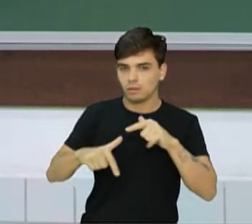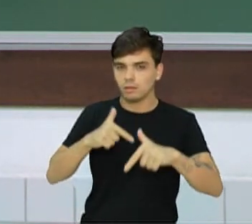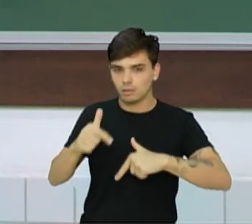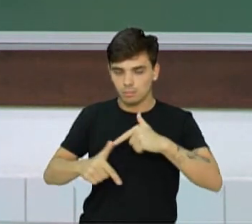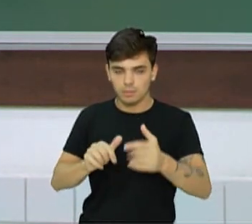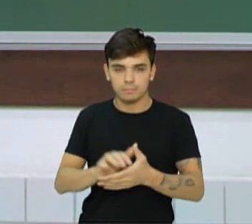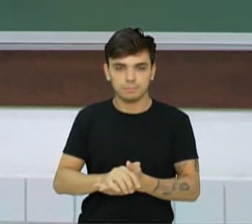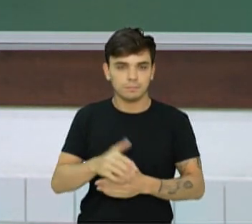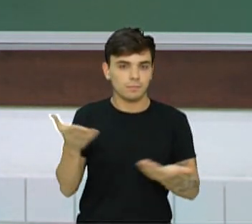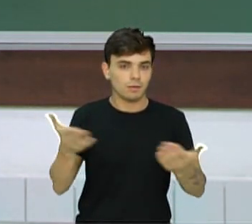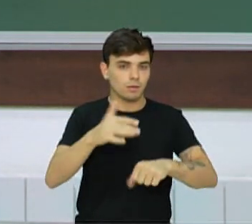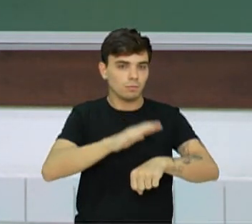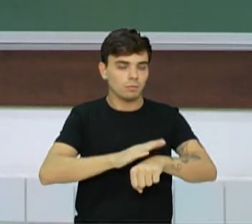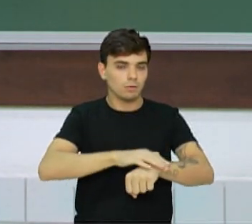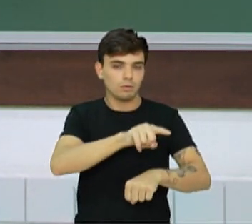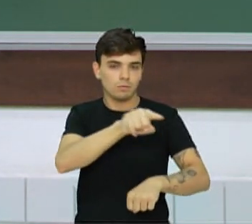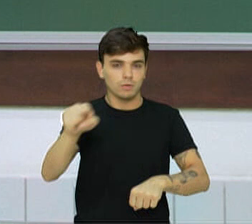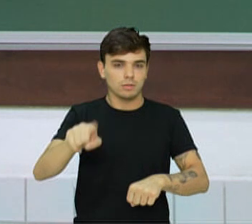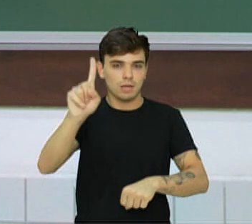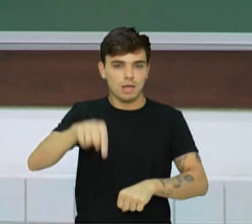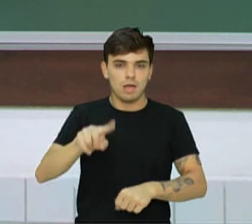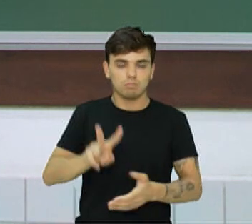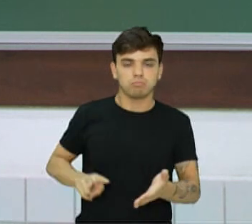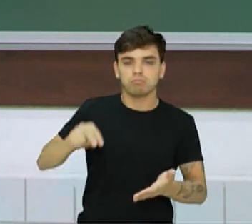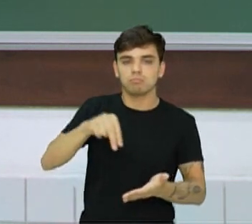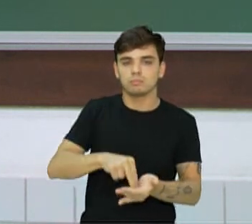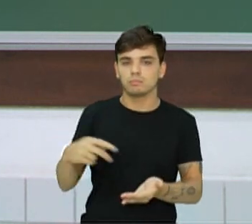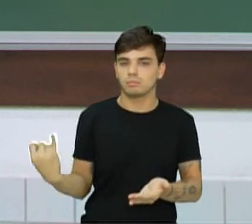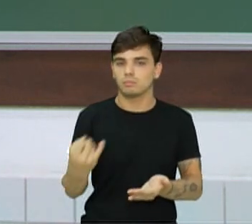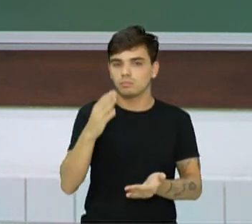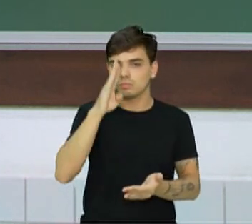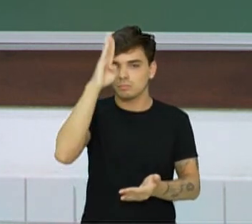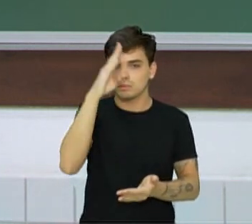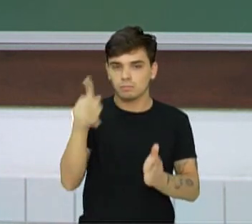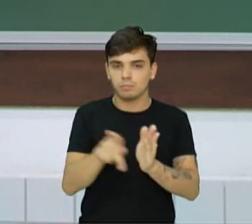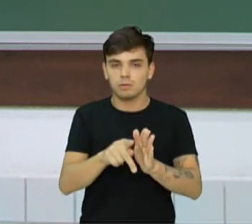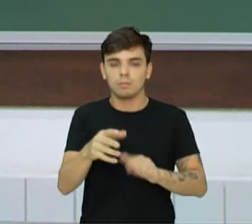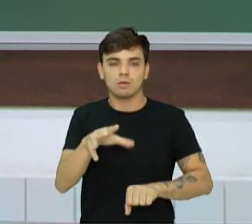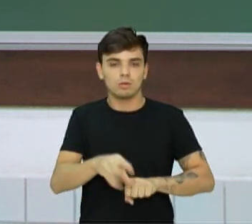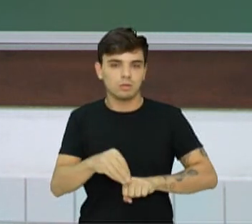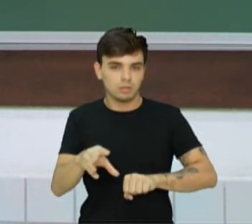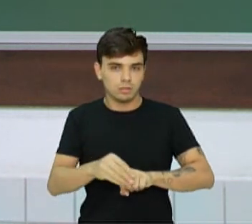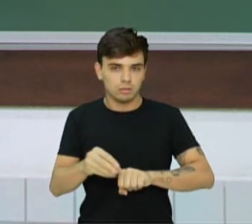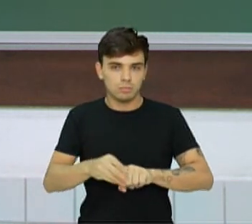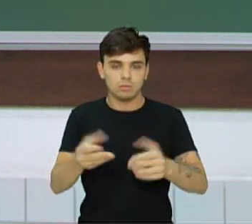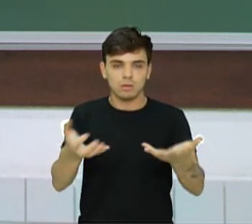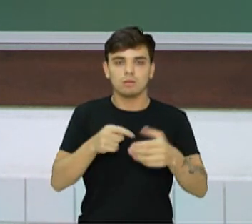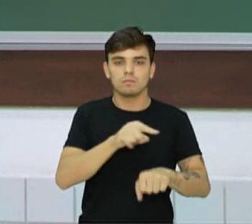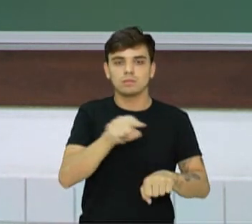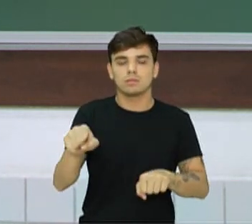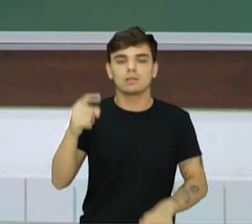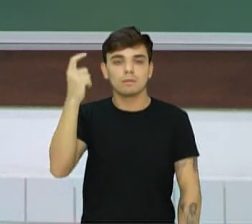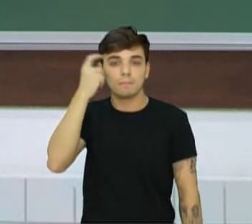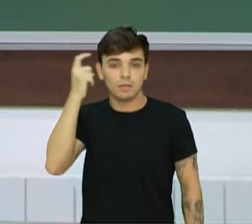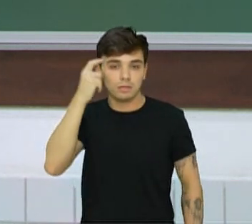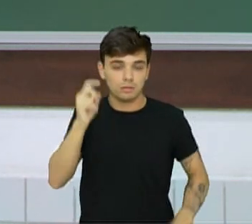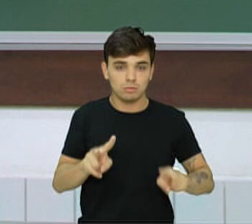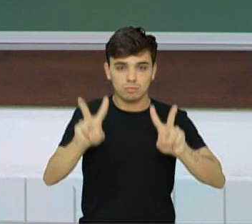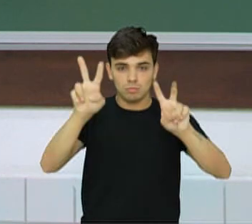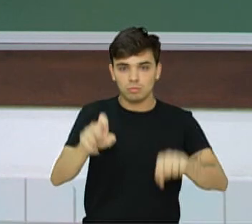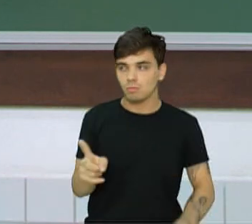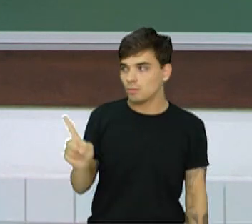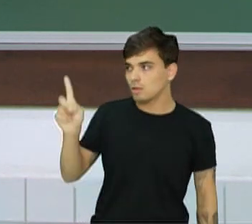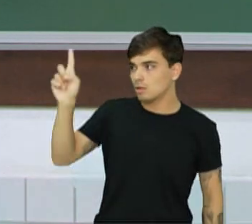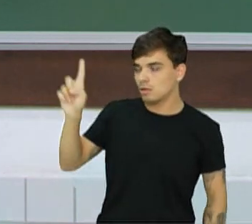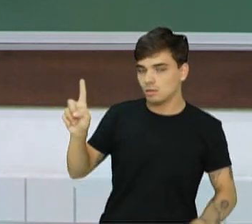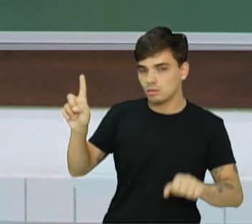é o momento de vocês serem os protagonistas do conhecimento. Eu quero que vocês pensem sobre essa nossa